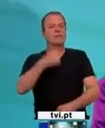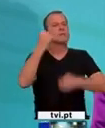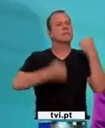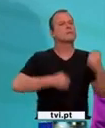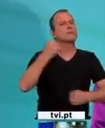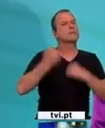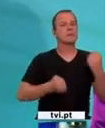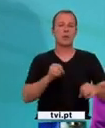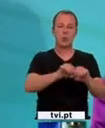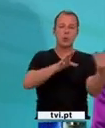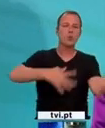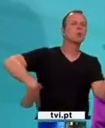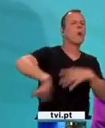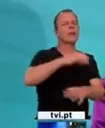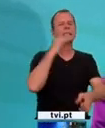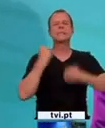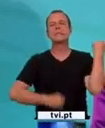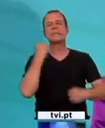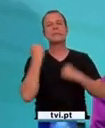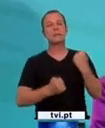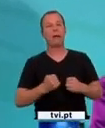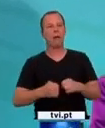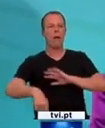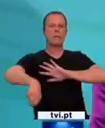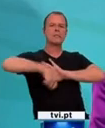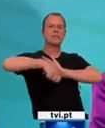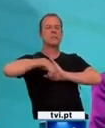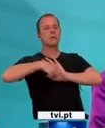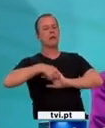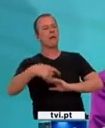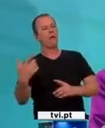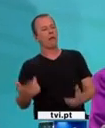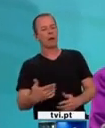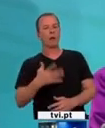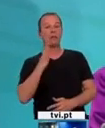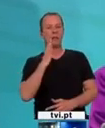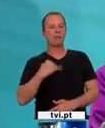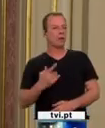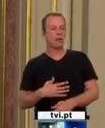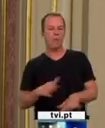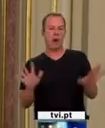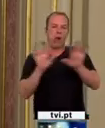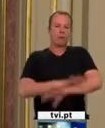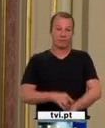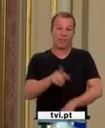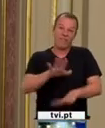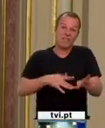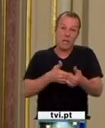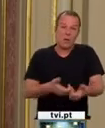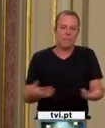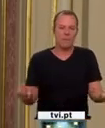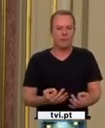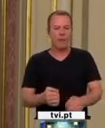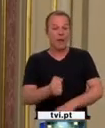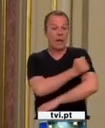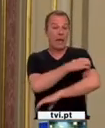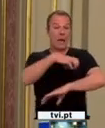social que está a acontecer, procure desviar as atenções, e foi o que eles fizeram. Casa onde há